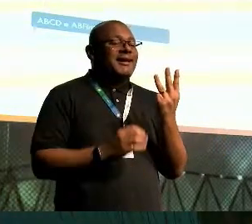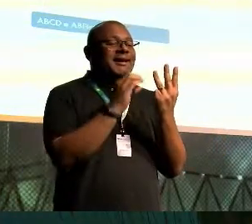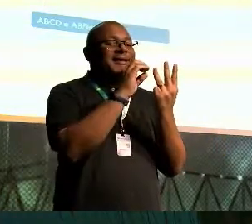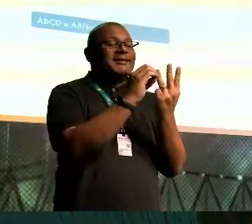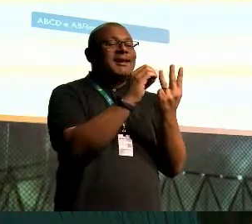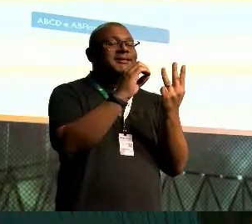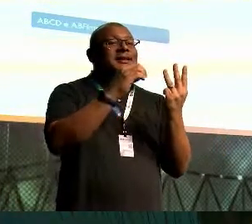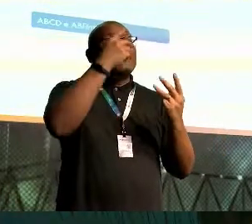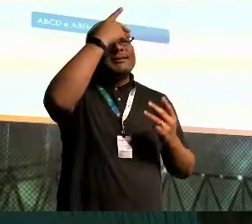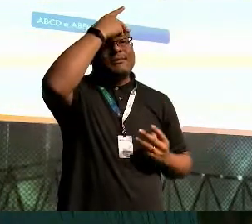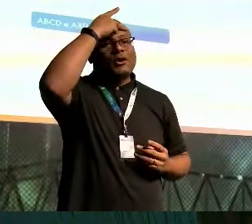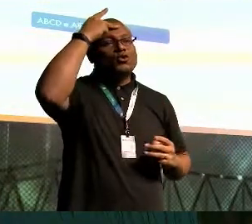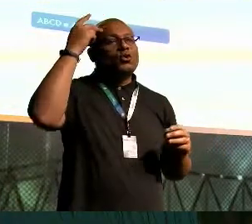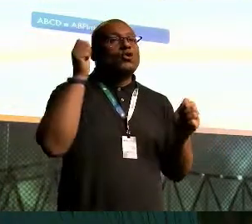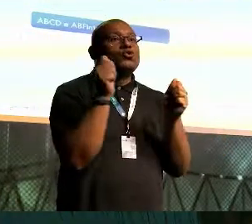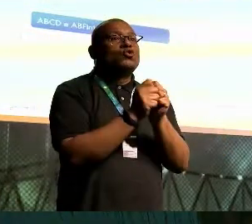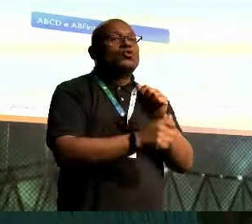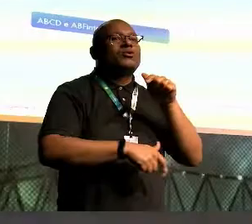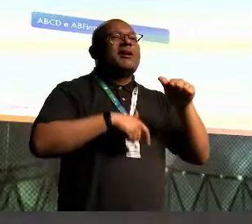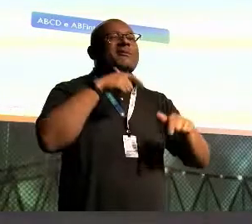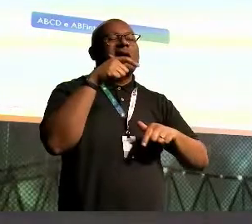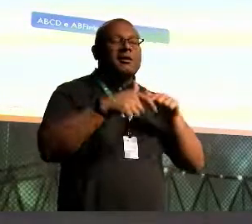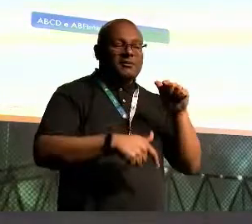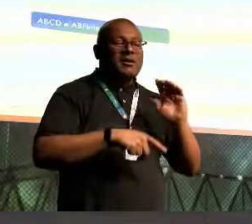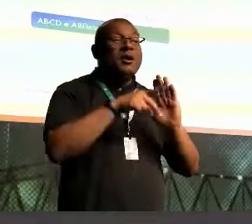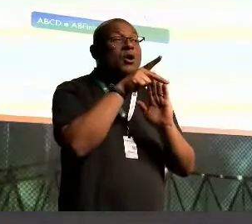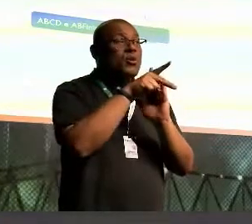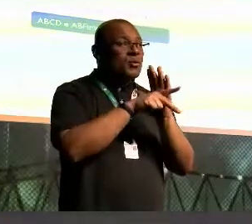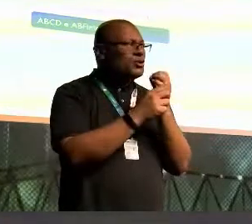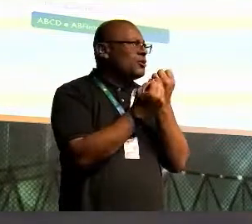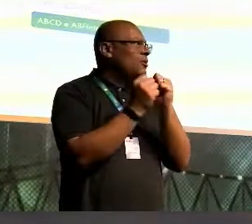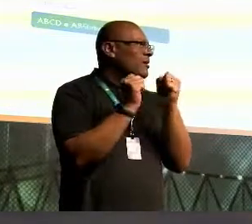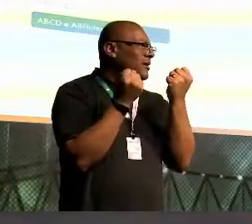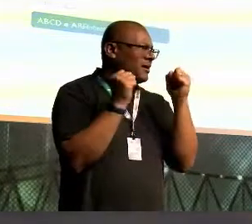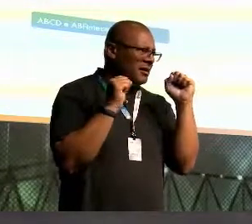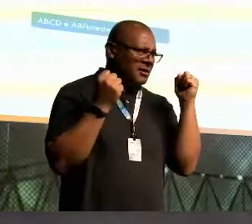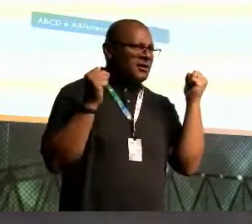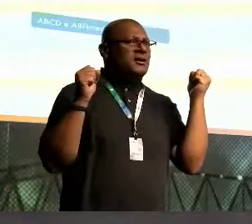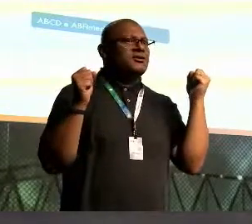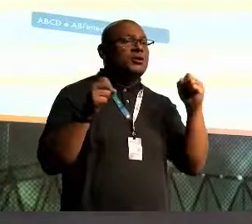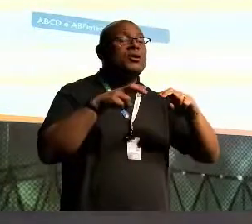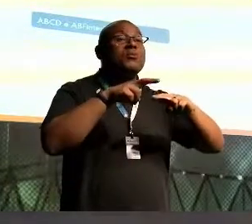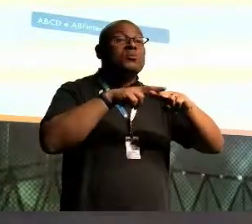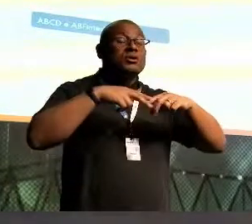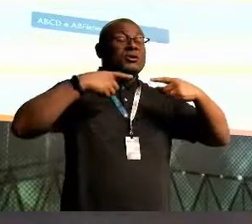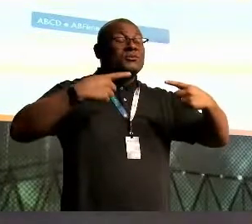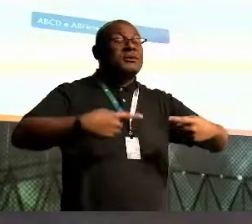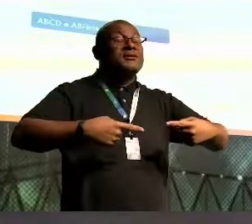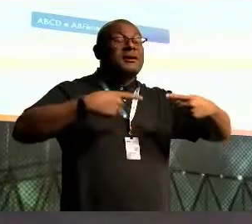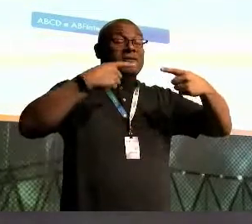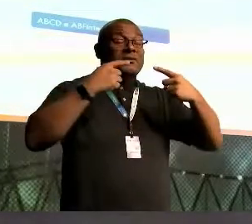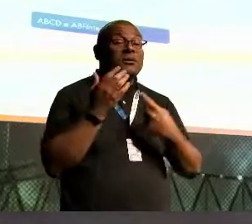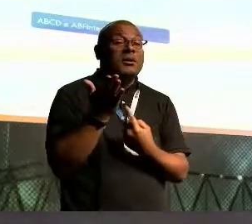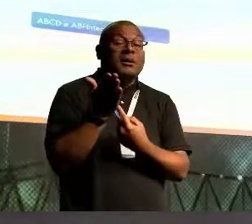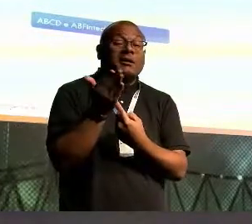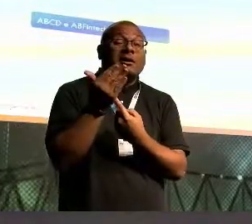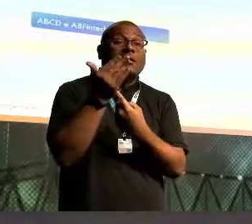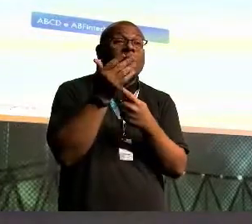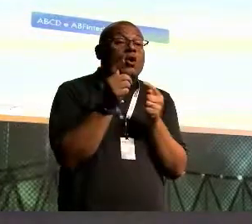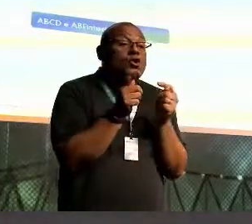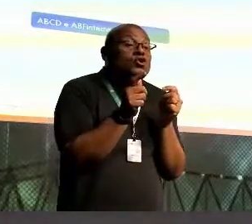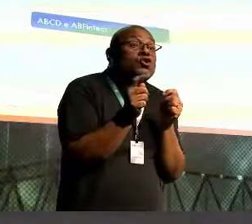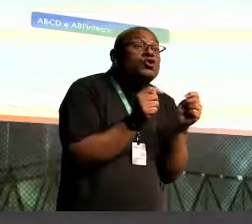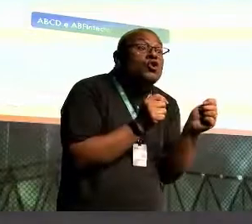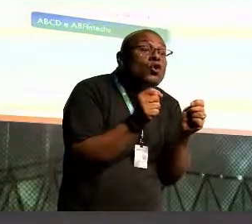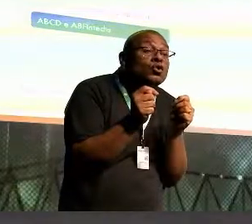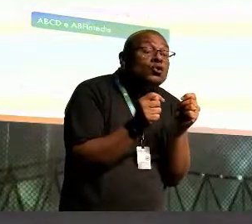pessoas participando desse projeto. É um projeto muito grande, realmente, então, por isso, todo o desafio tecnológico de gestão